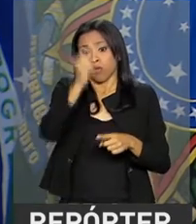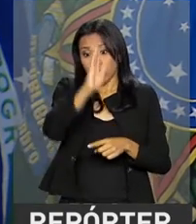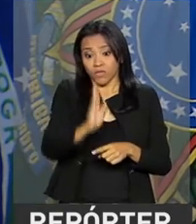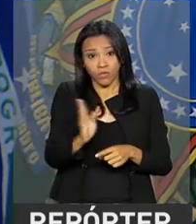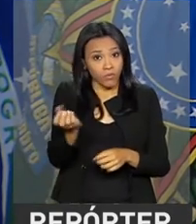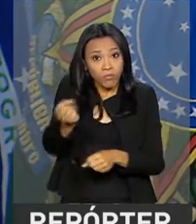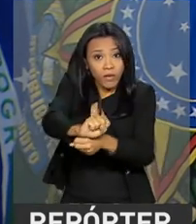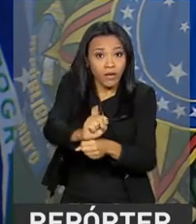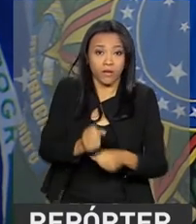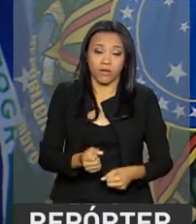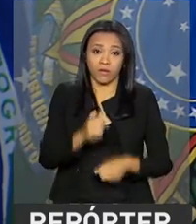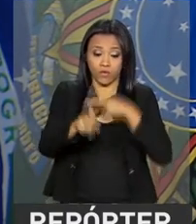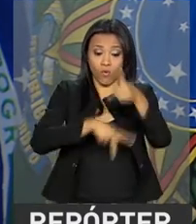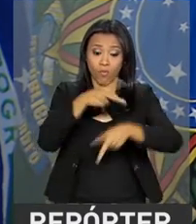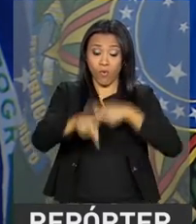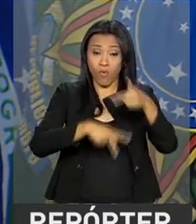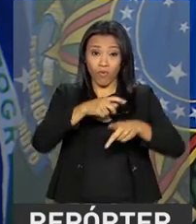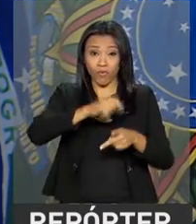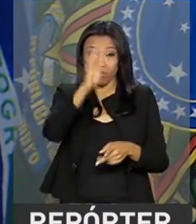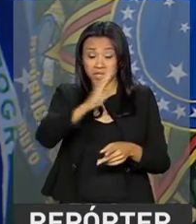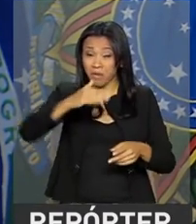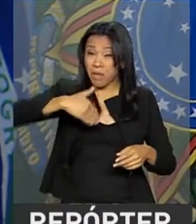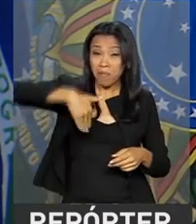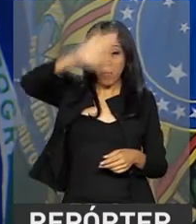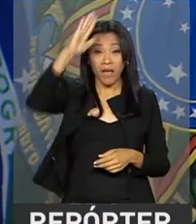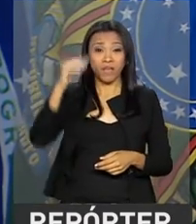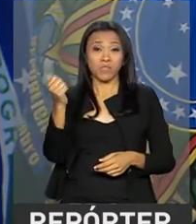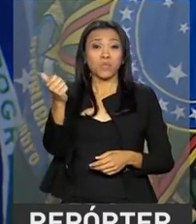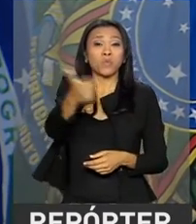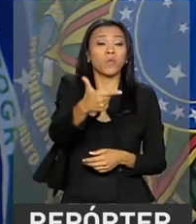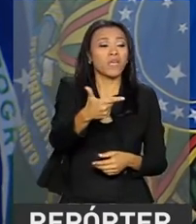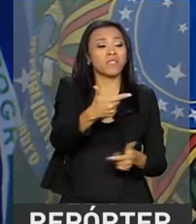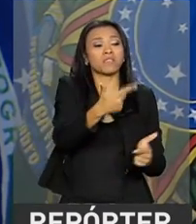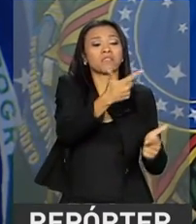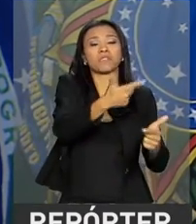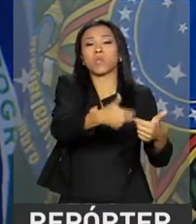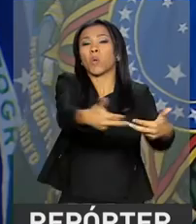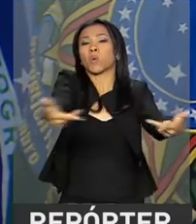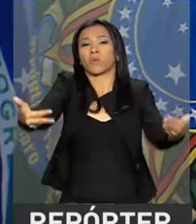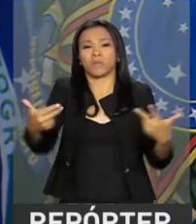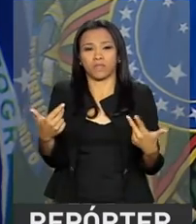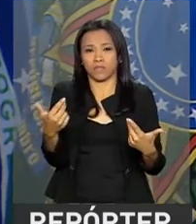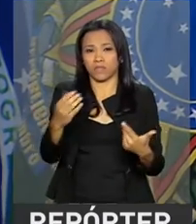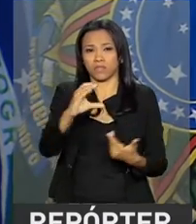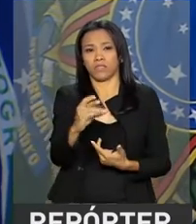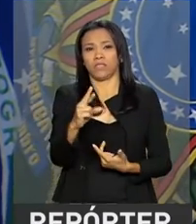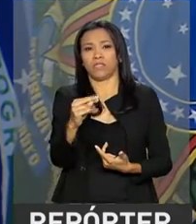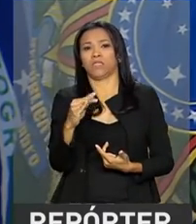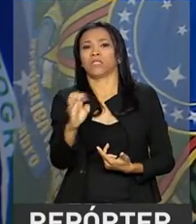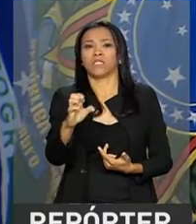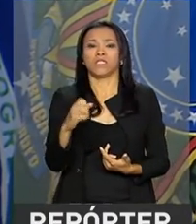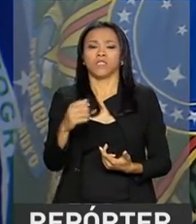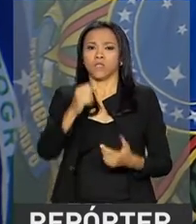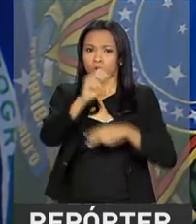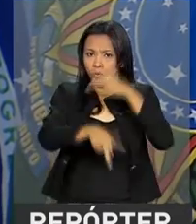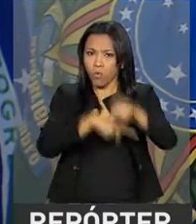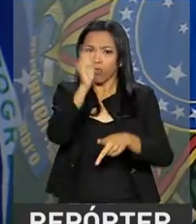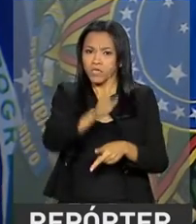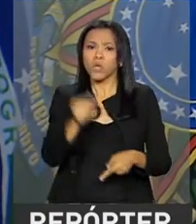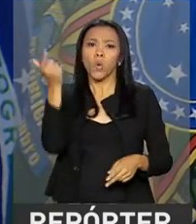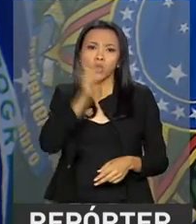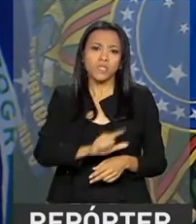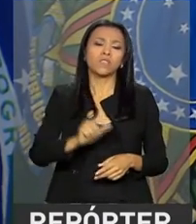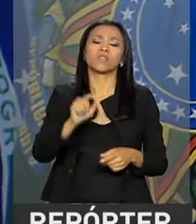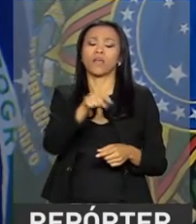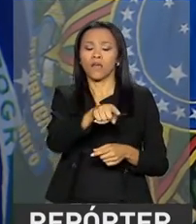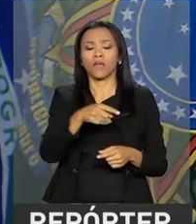para. O povo brasileiro é maior do que toda e qualquer crise. O povo brasileiro é capaz de encarar os problemas, muitas vezes